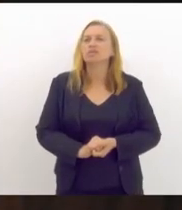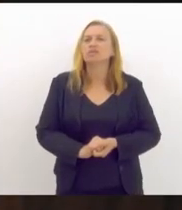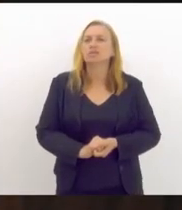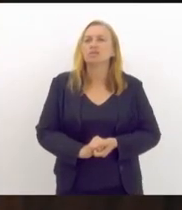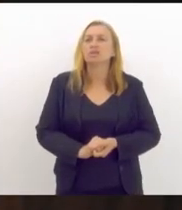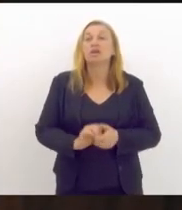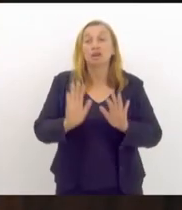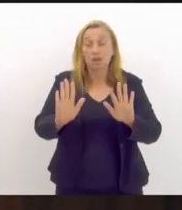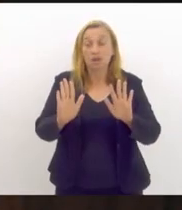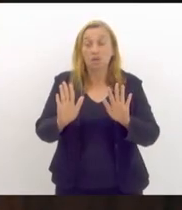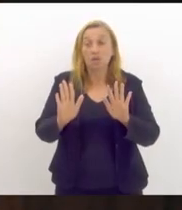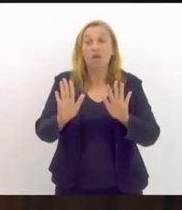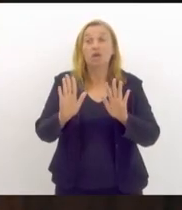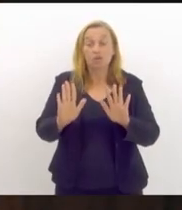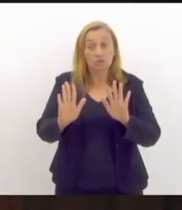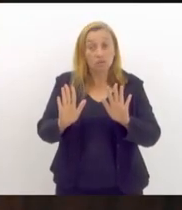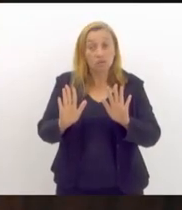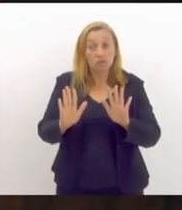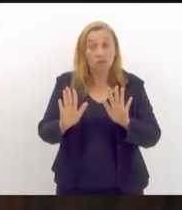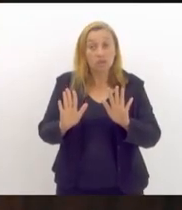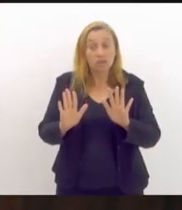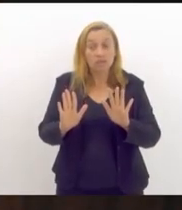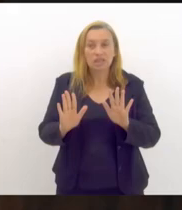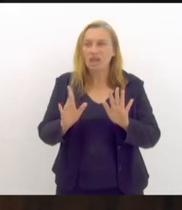do procedimento de votação ainda